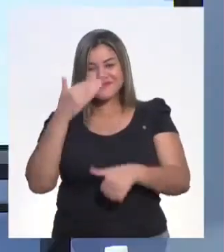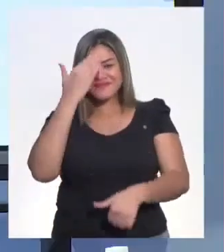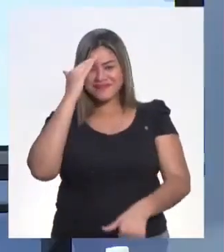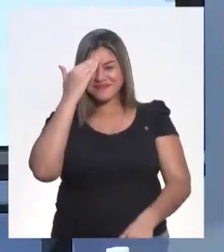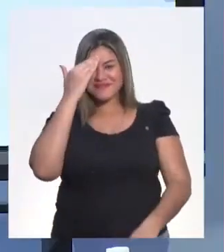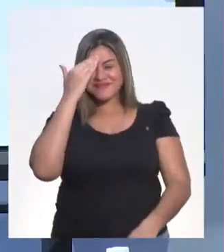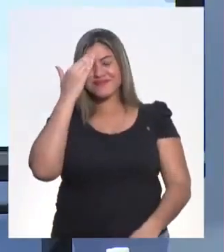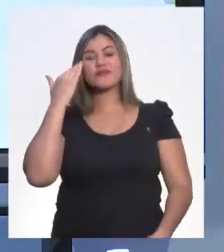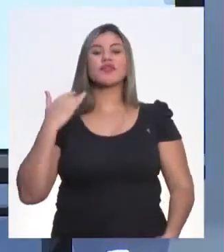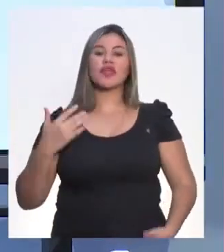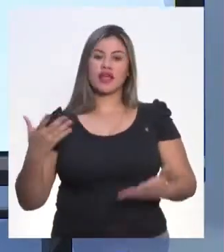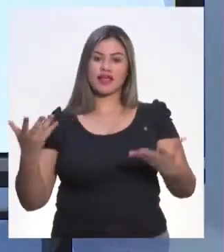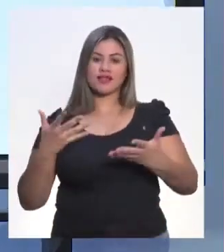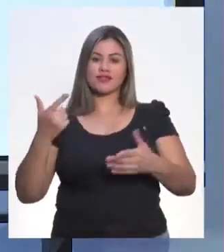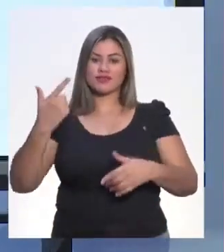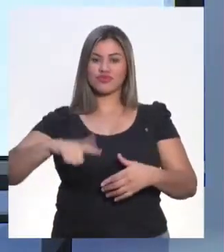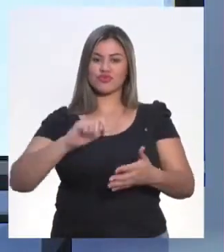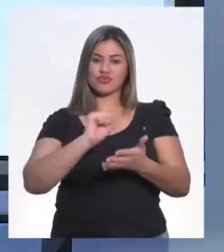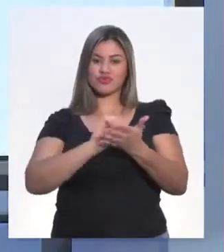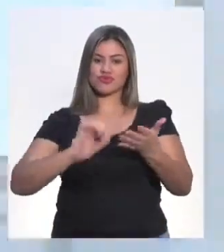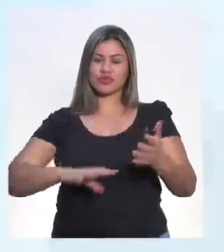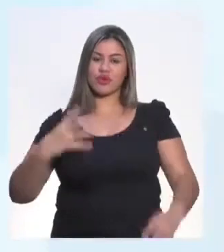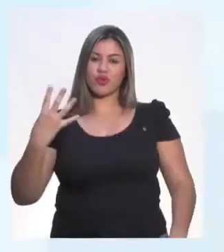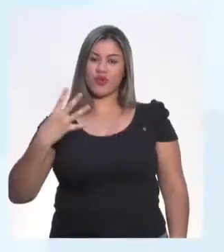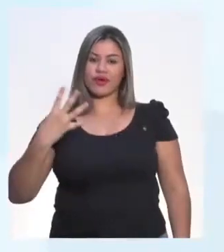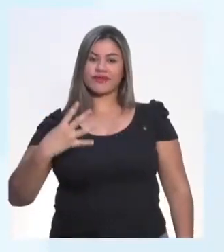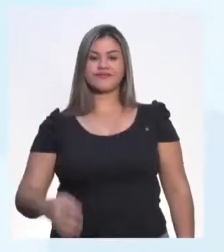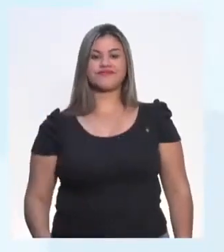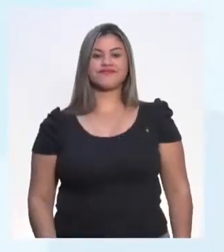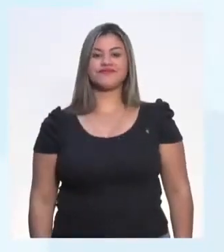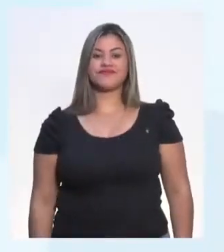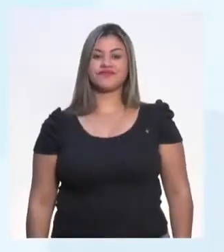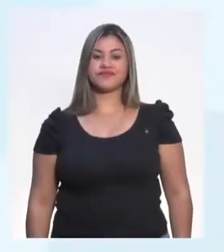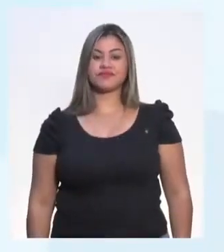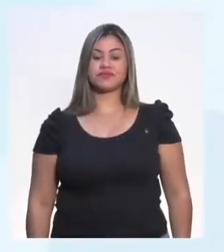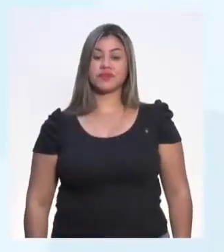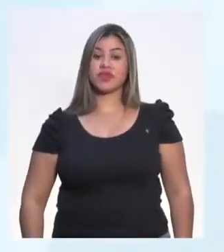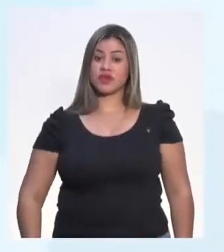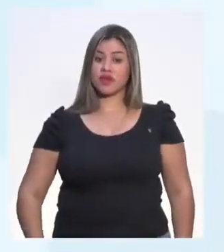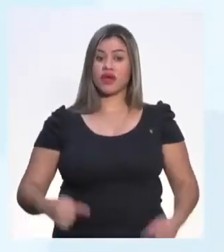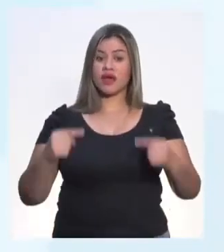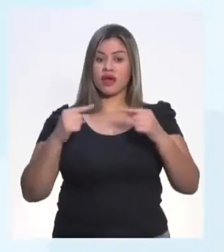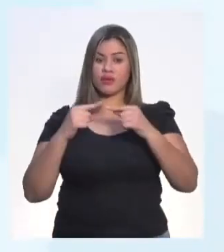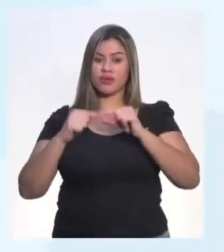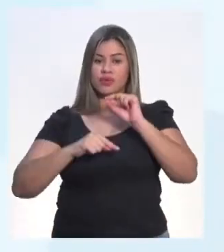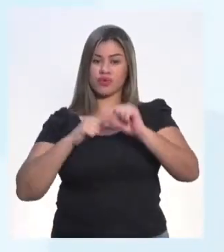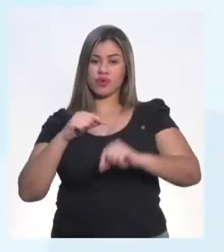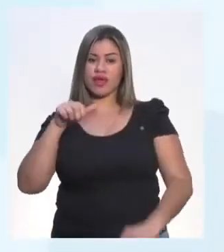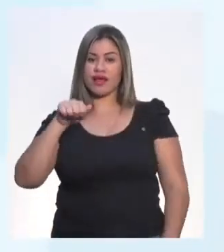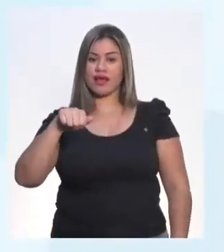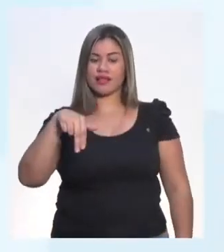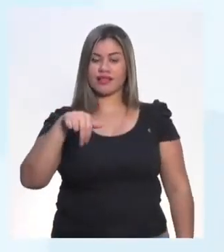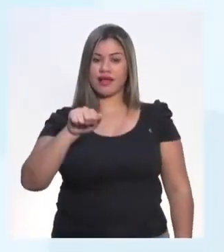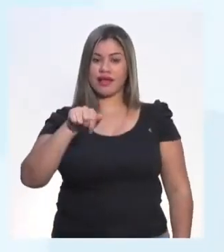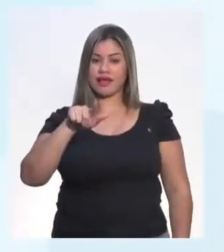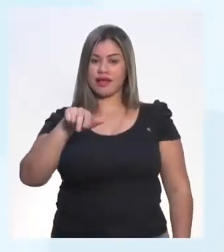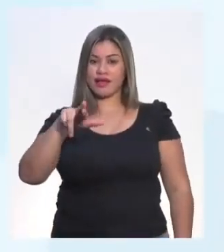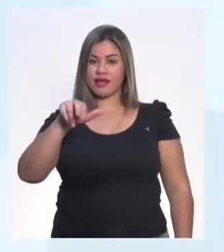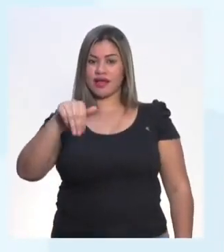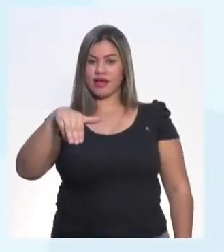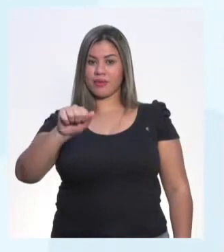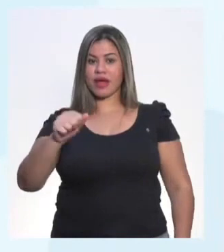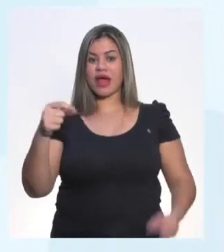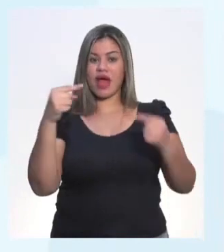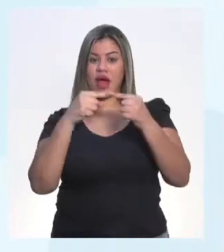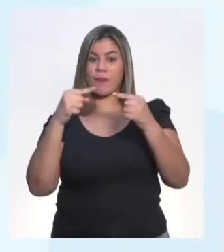Então, vamos lá, atividade 4. Na atividade 4, a pergunta agora é: